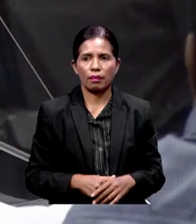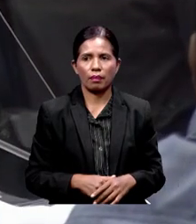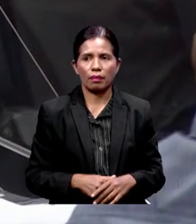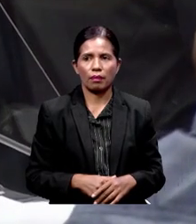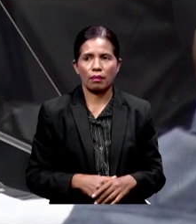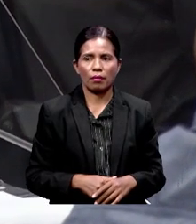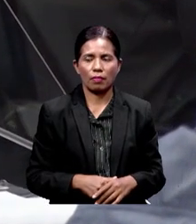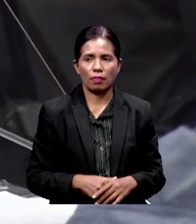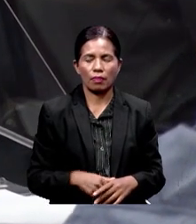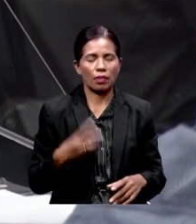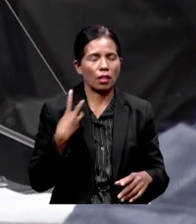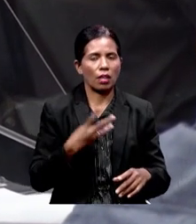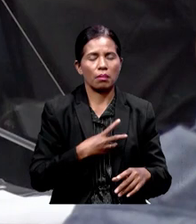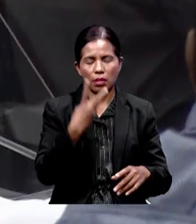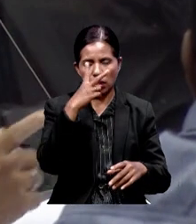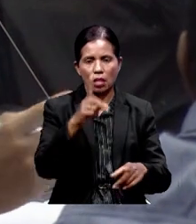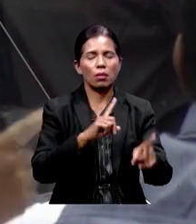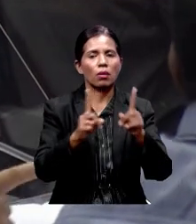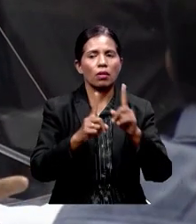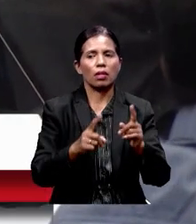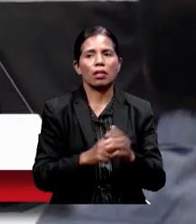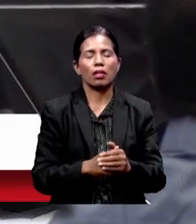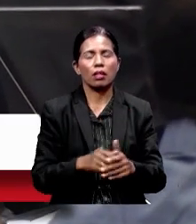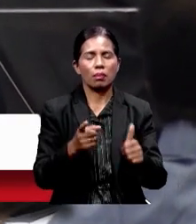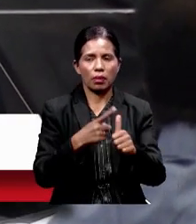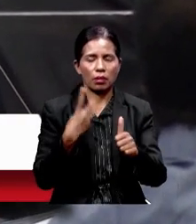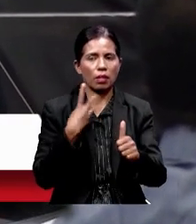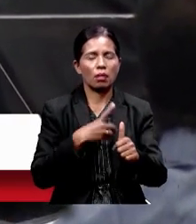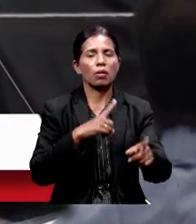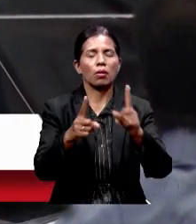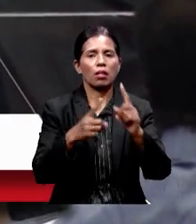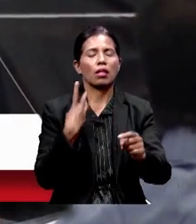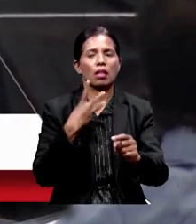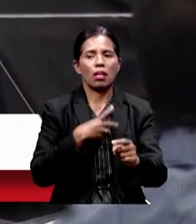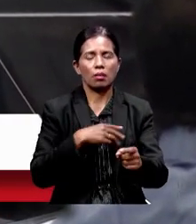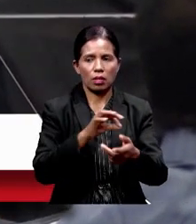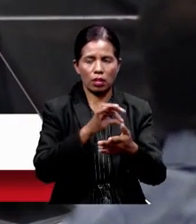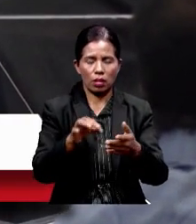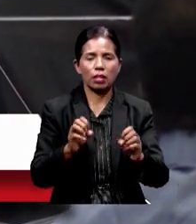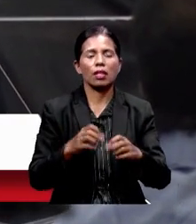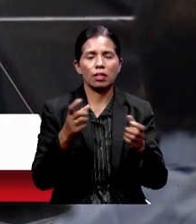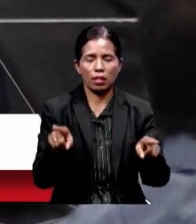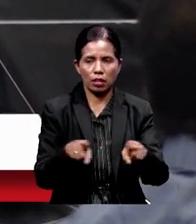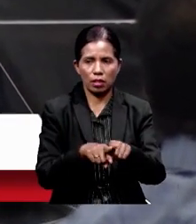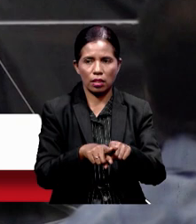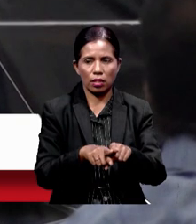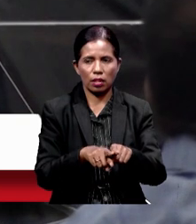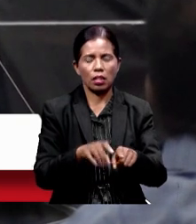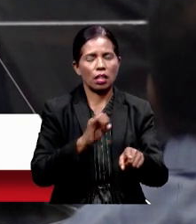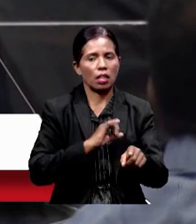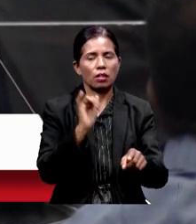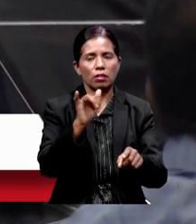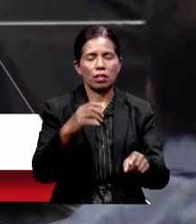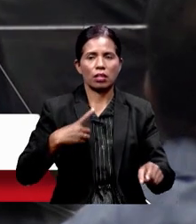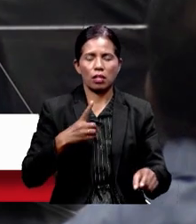a minha oposição construtiva né a minha crítica né? Desde o início que era a minha quando colhia a minha ponta de solução ali sané logo sané nem né? Mal concordo o